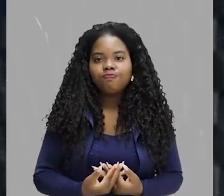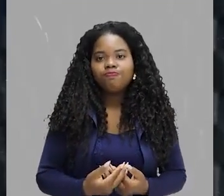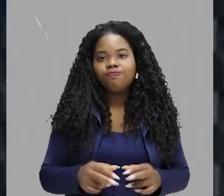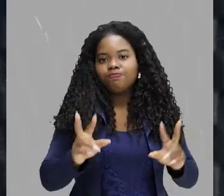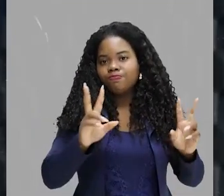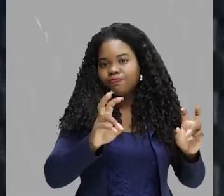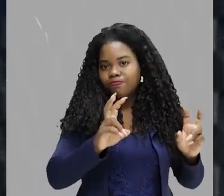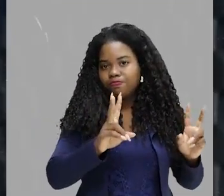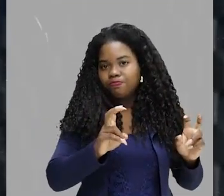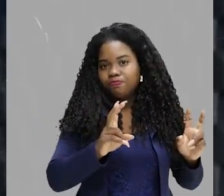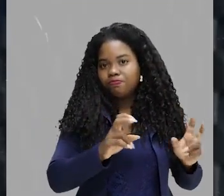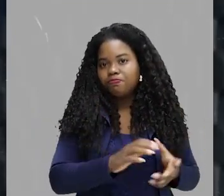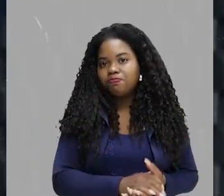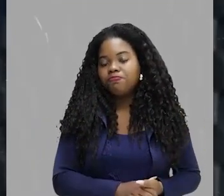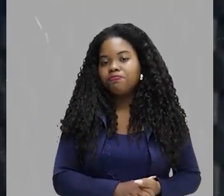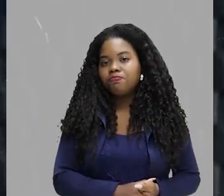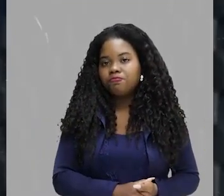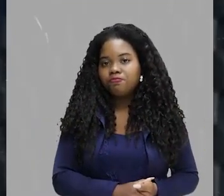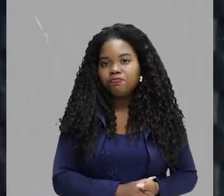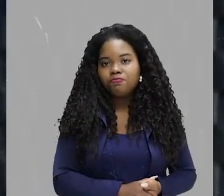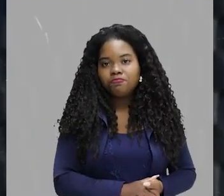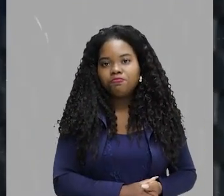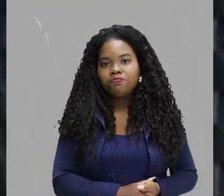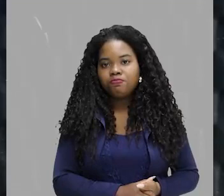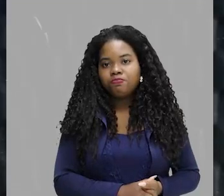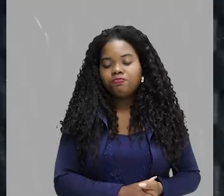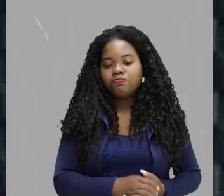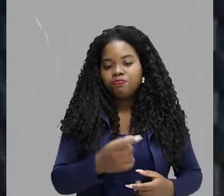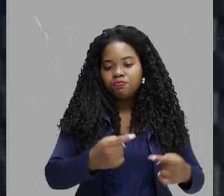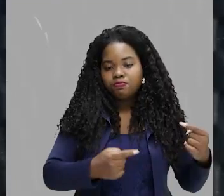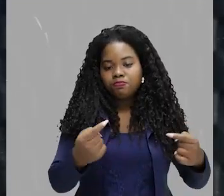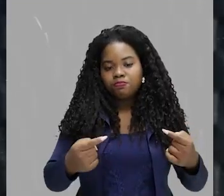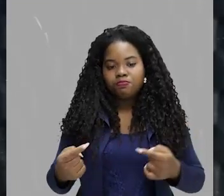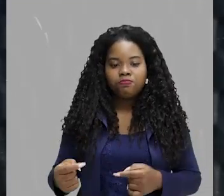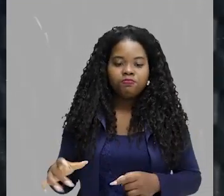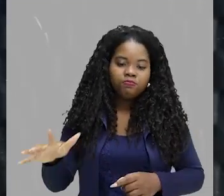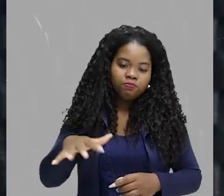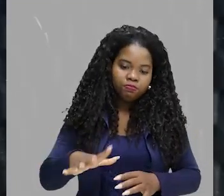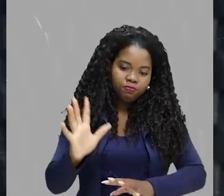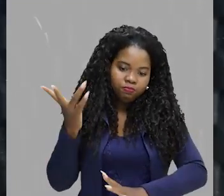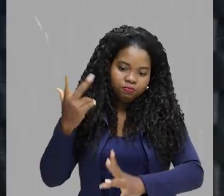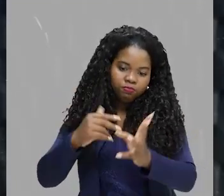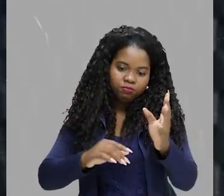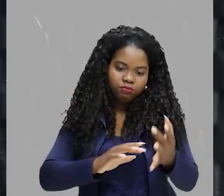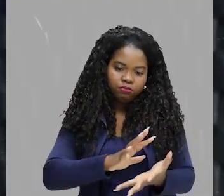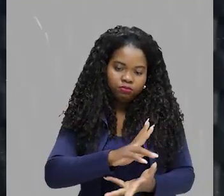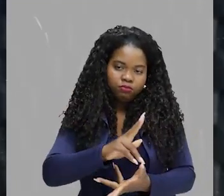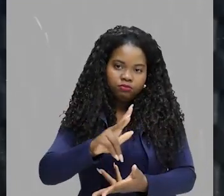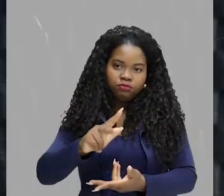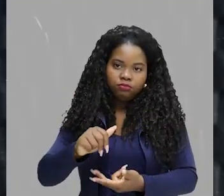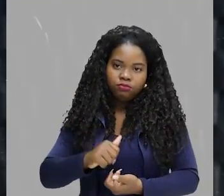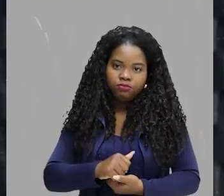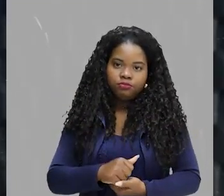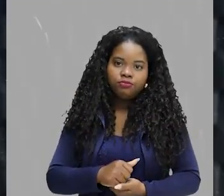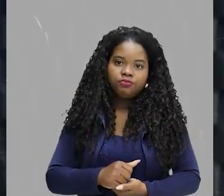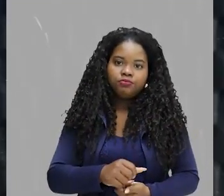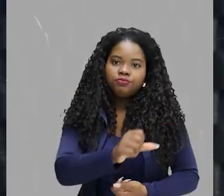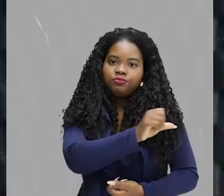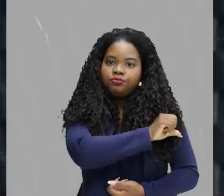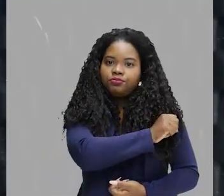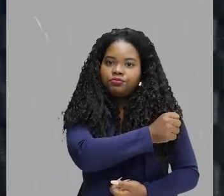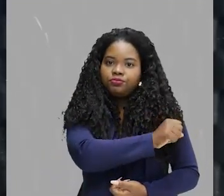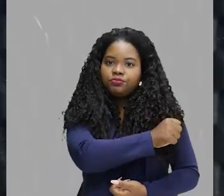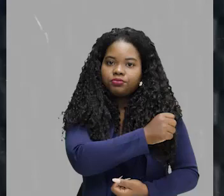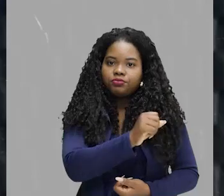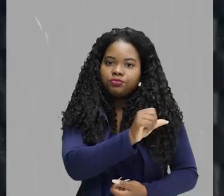inclusive capitaneados pela ONU, muitas vezes, para discutir sobre a questão ambiental no planeta. Certo? O Rio de Janeiro, por